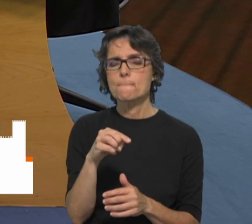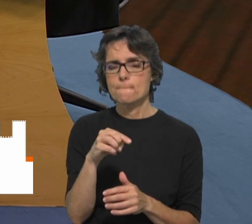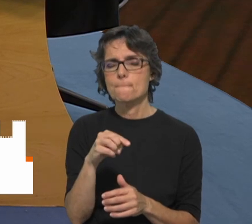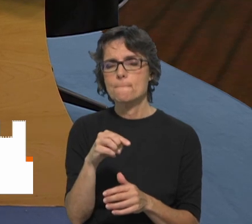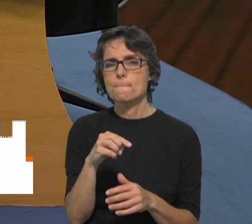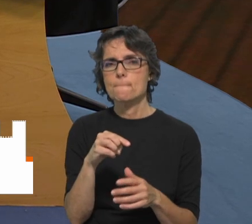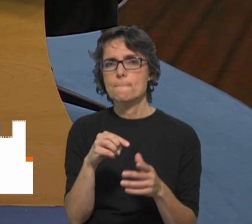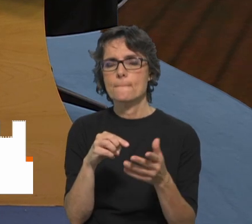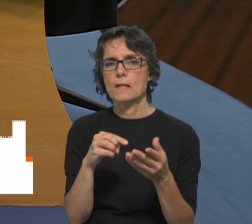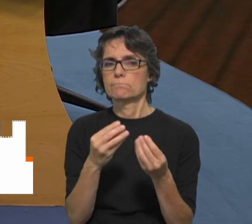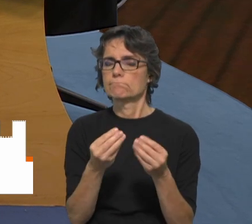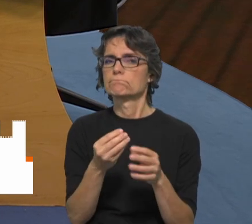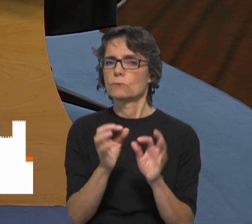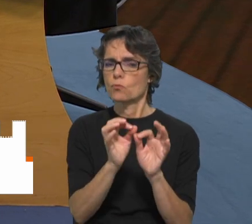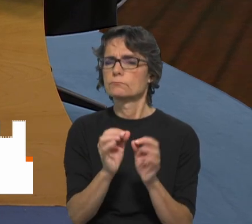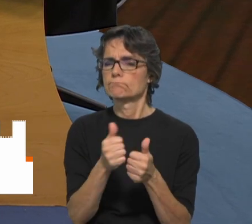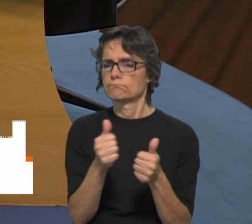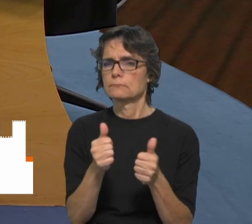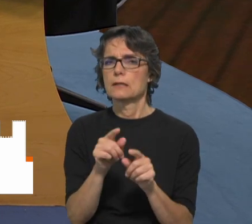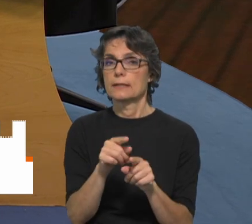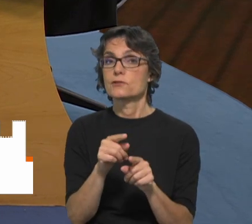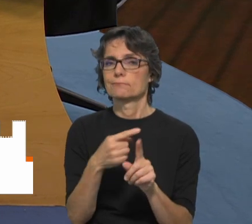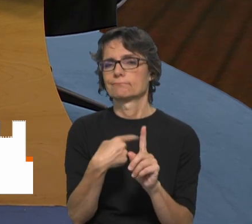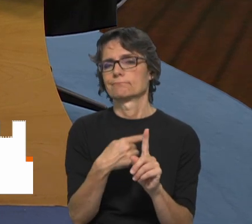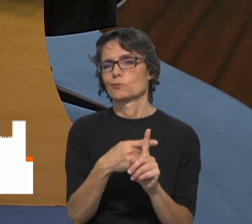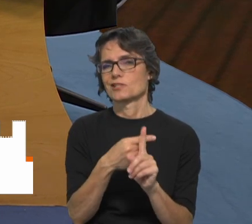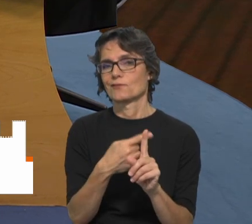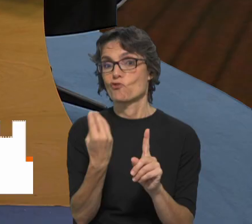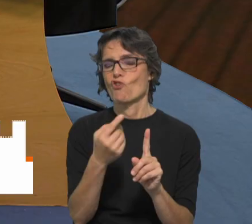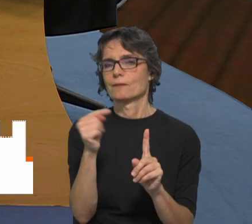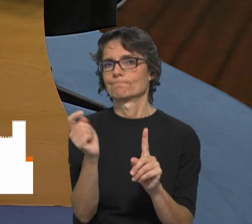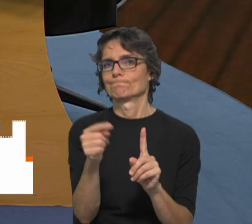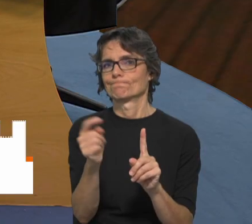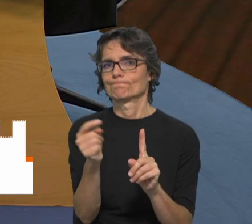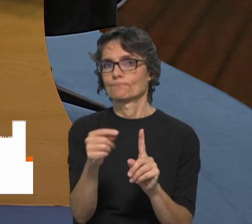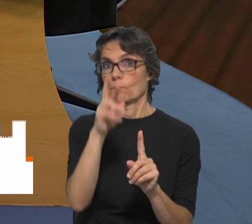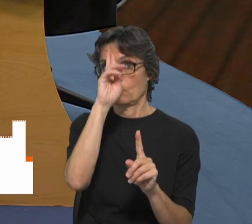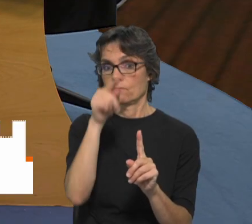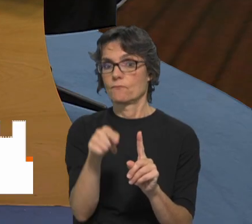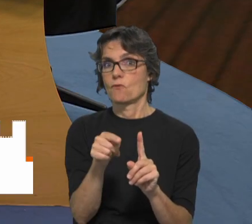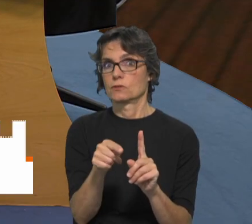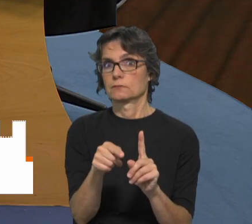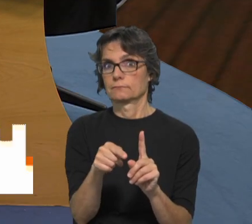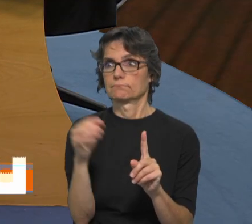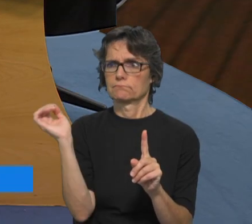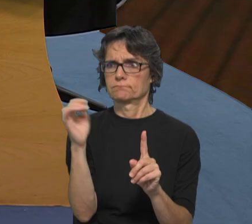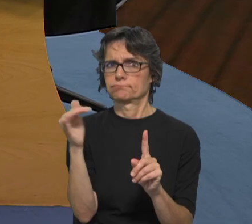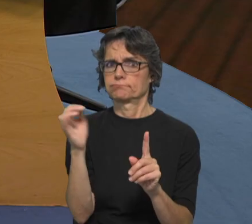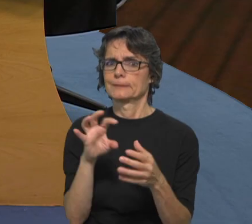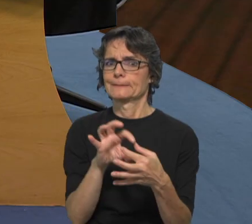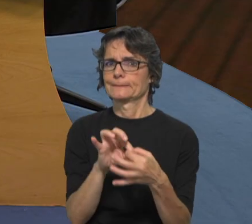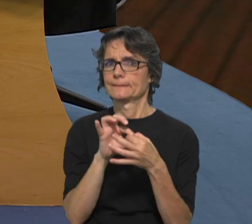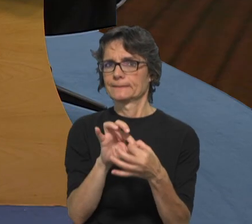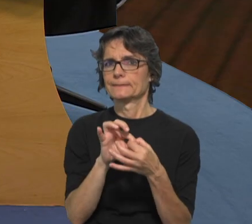da Diocese. E creio que isso também é um sinal positivo de um esforço que se foi fazendo e que certamente se continuará a